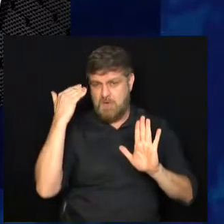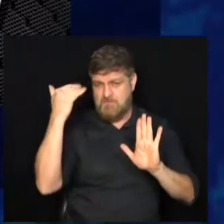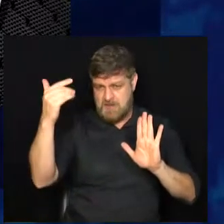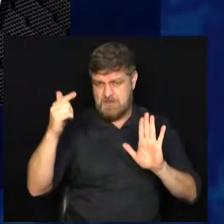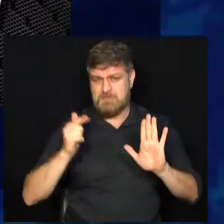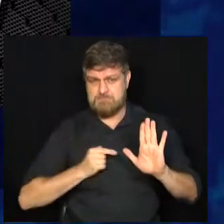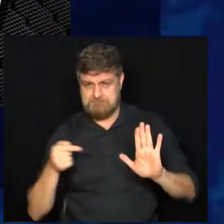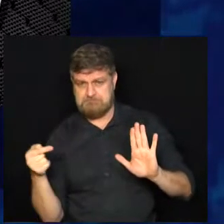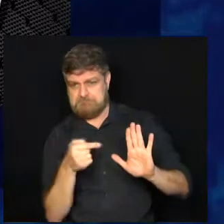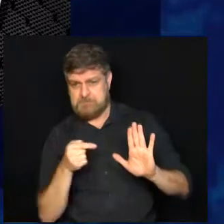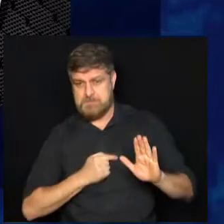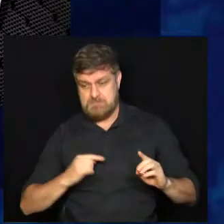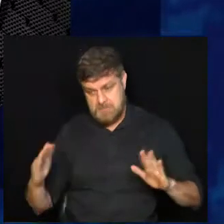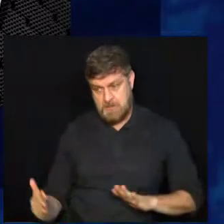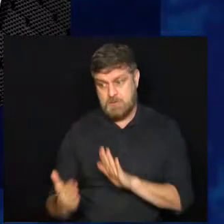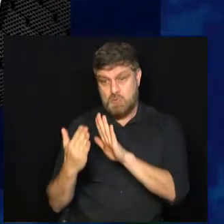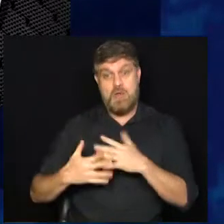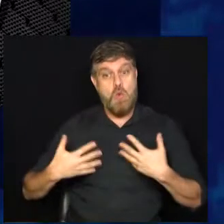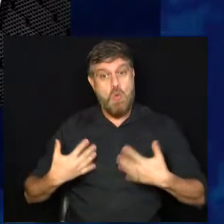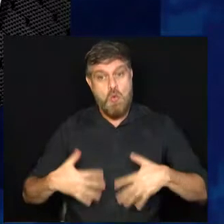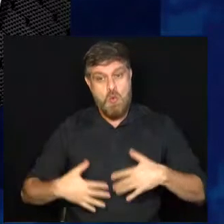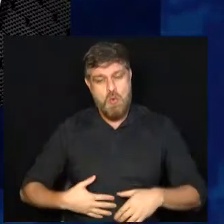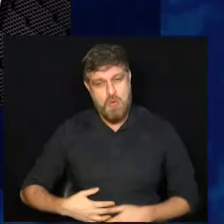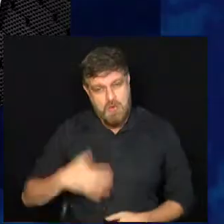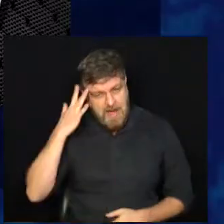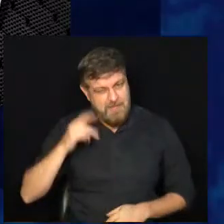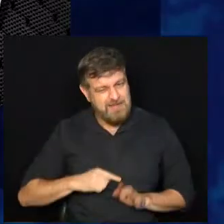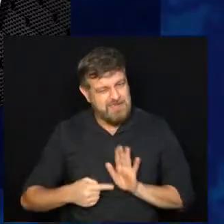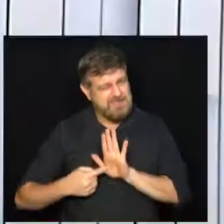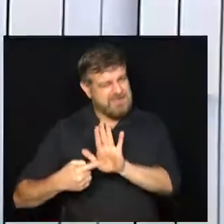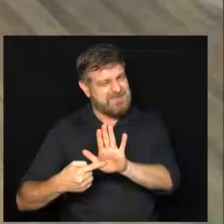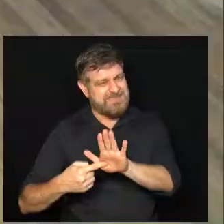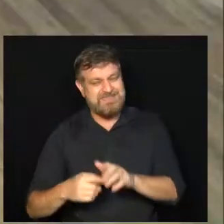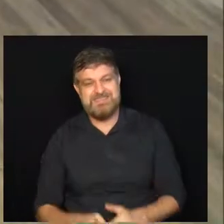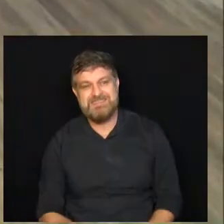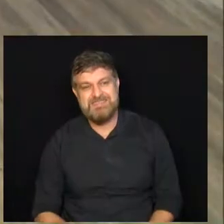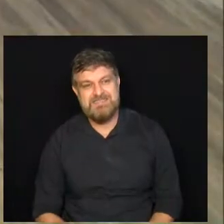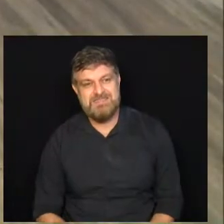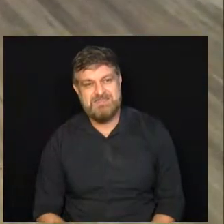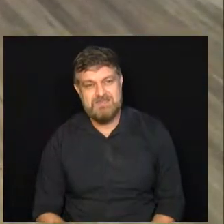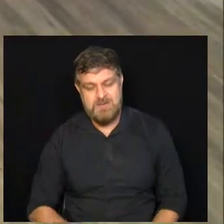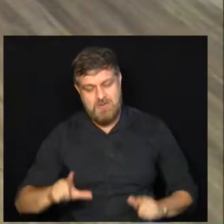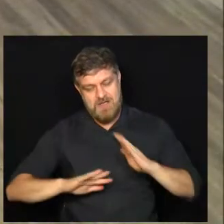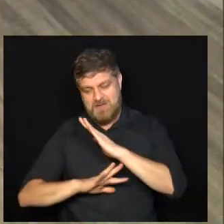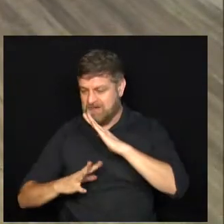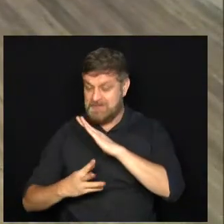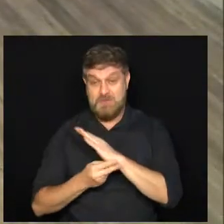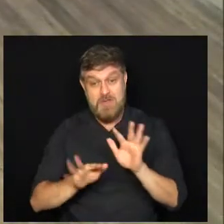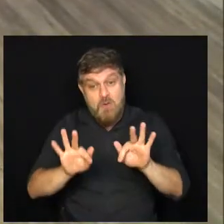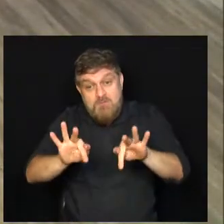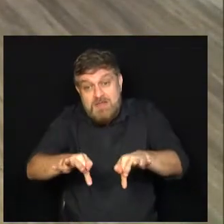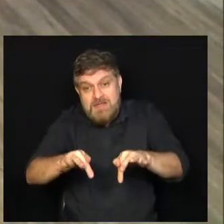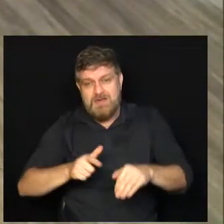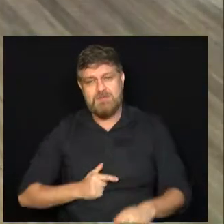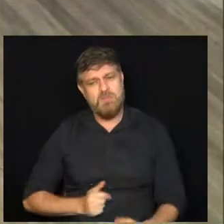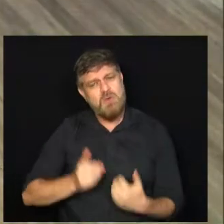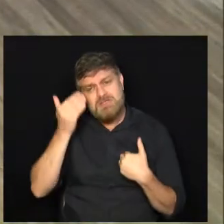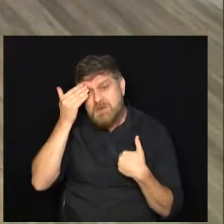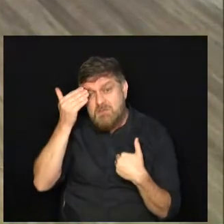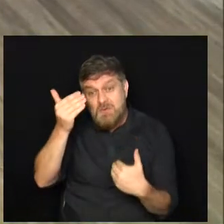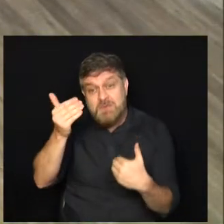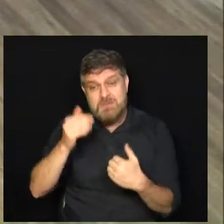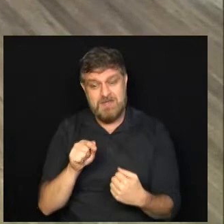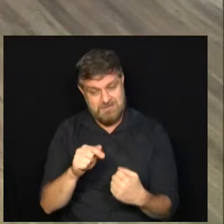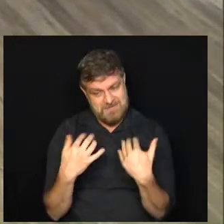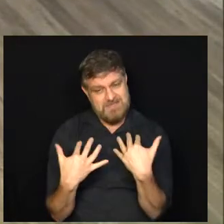atacante, então um grande duelo e amanhã a gente balança as redes, tá certo? O Câmara Total fica por aqui, muito obrigado pela